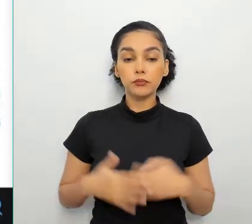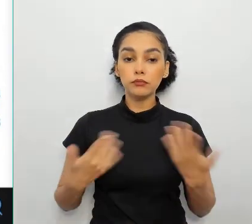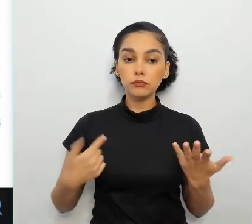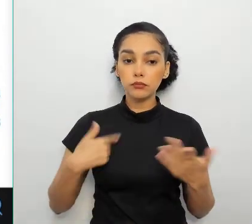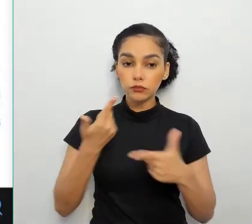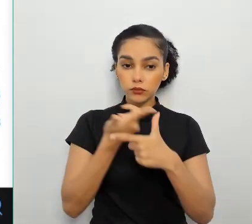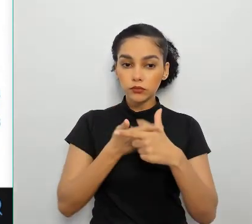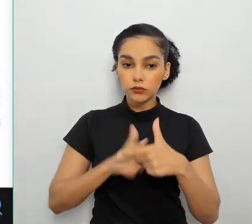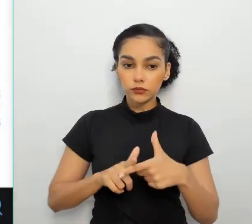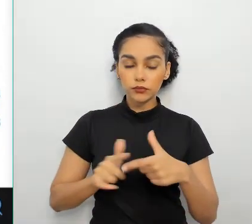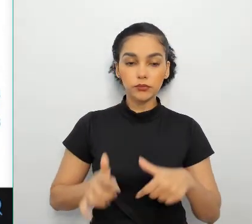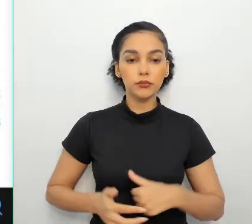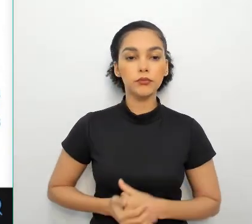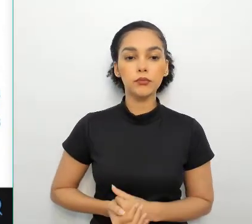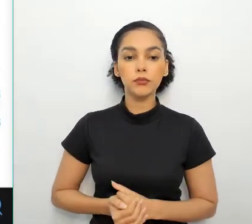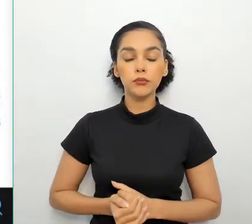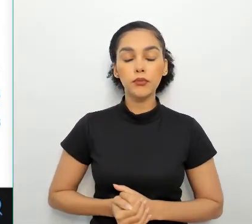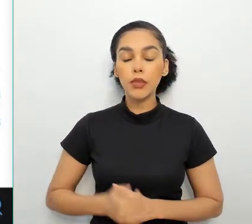128